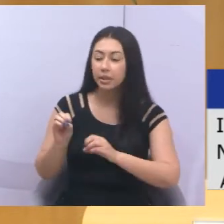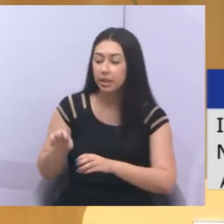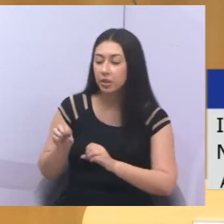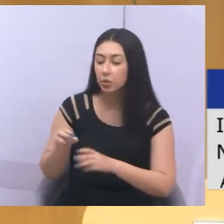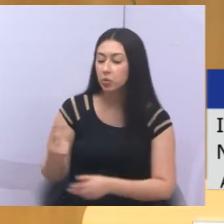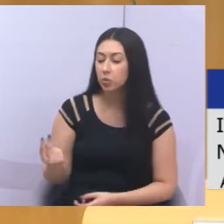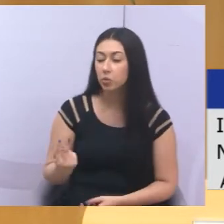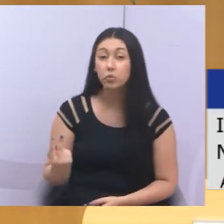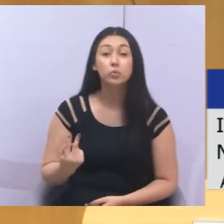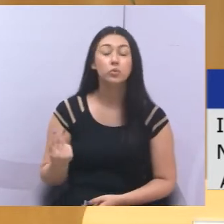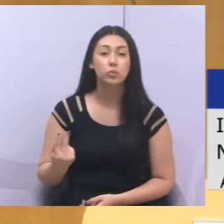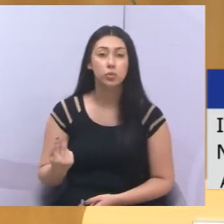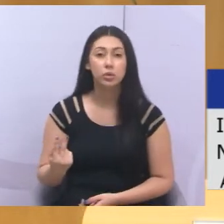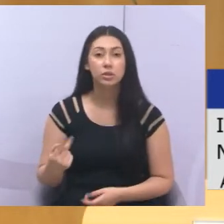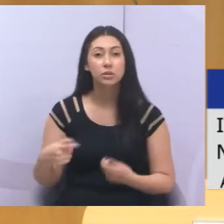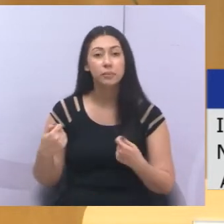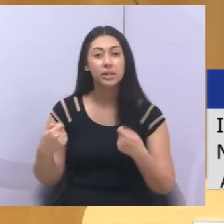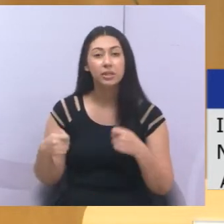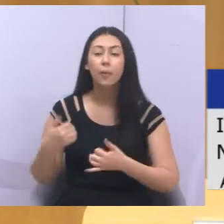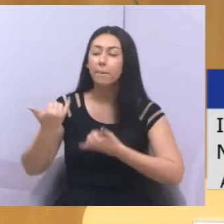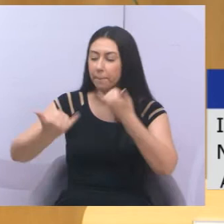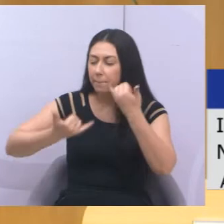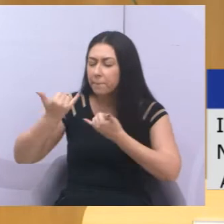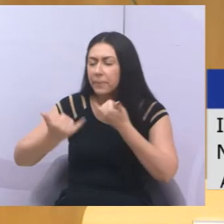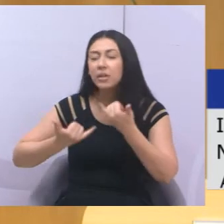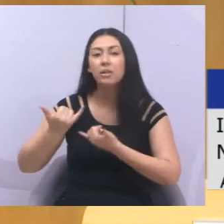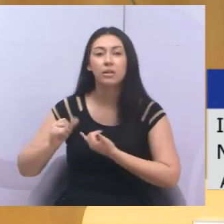serem o mais criança possível.